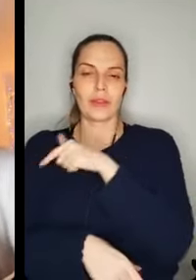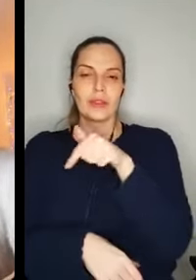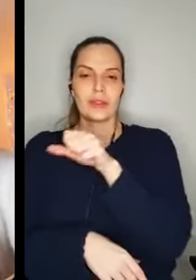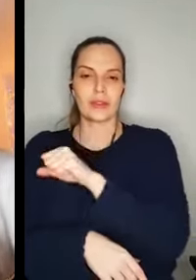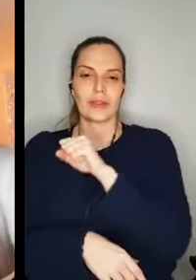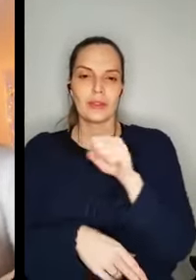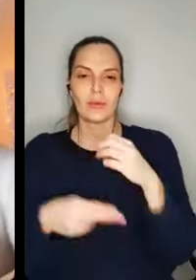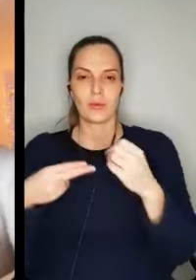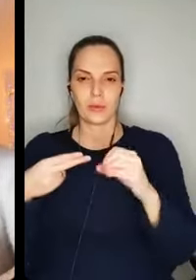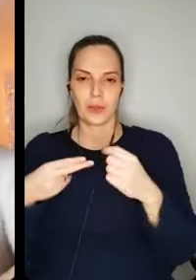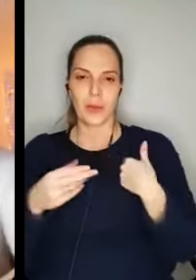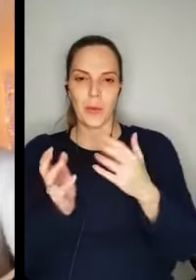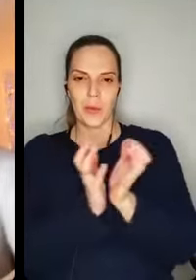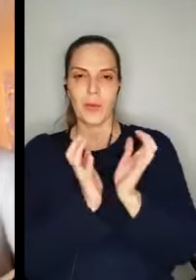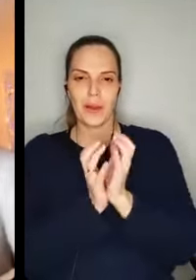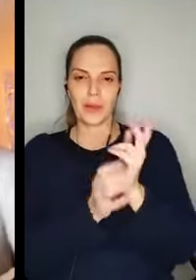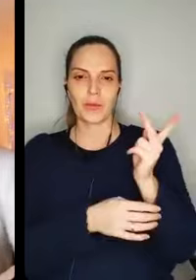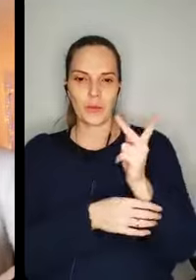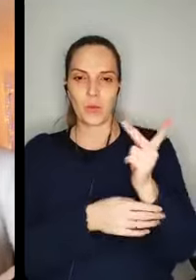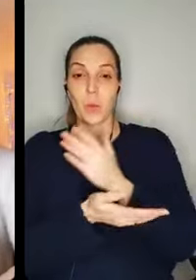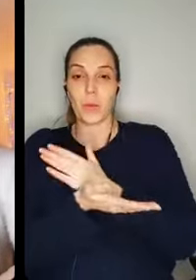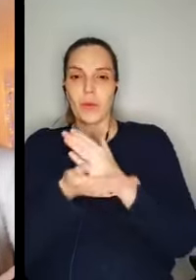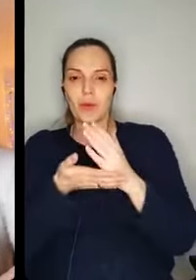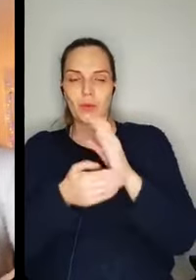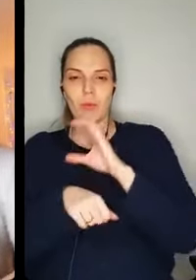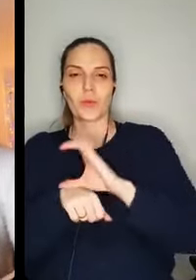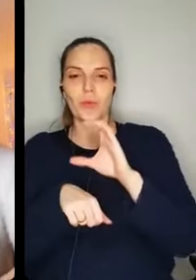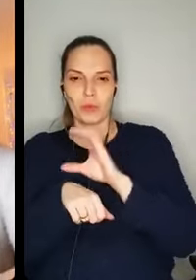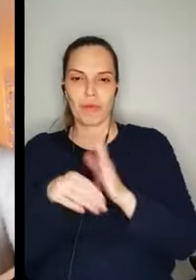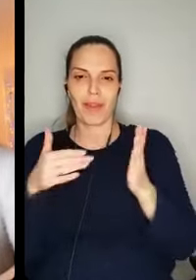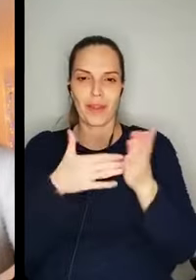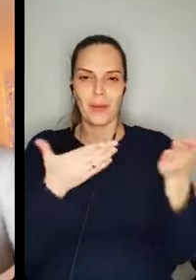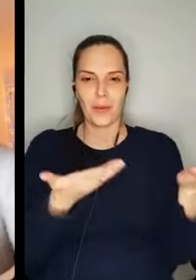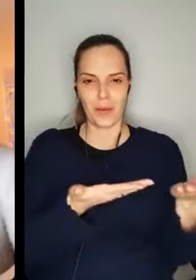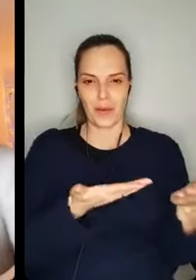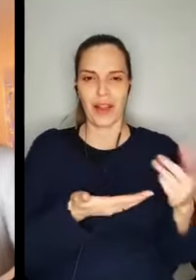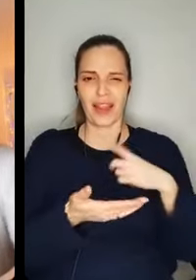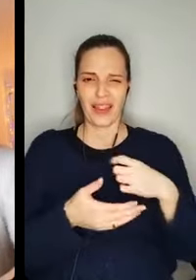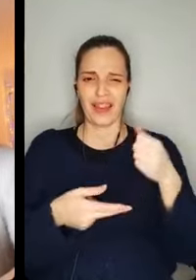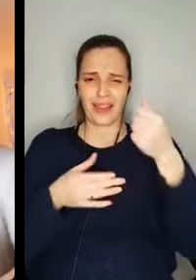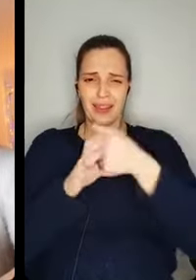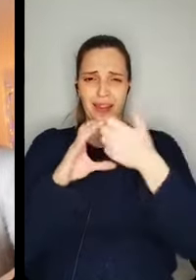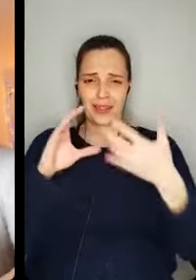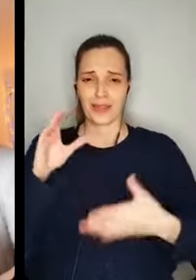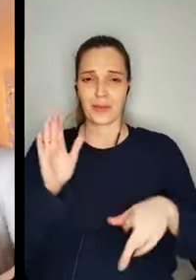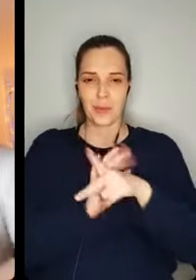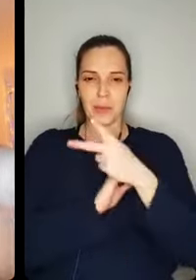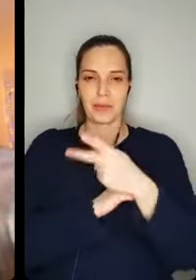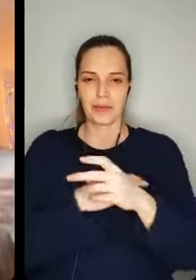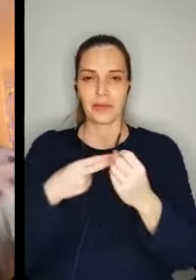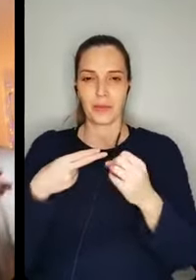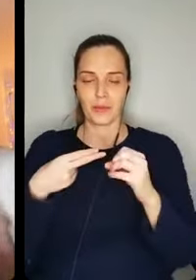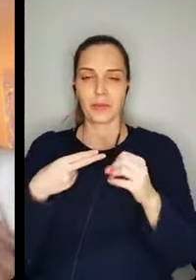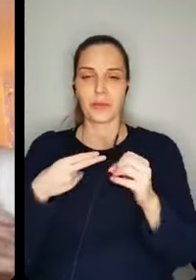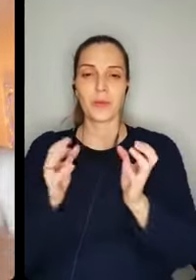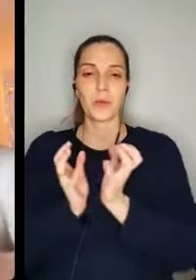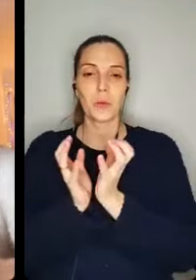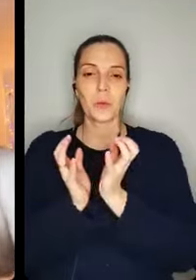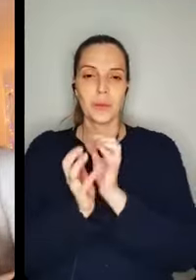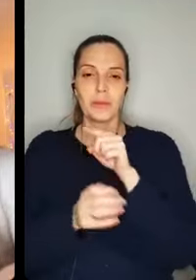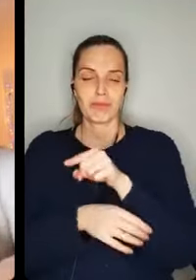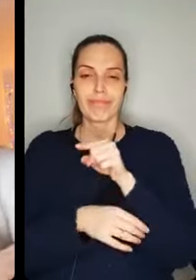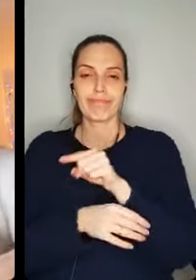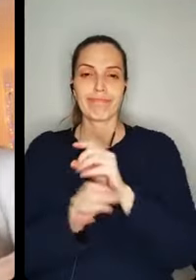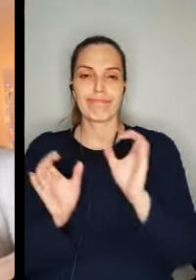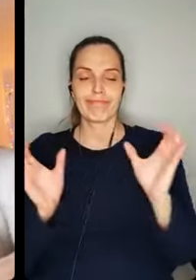psicologia da UFSPA, sou colega dos guris desde o início do curso. A UFSPA tem essa característica, né? As turmas estão fechadas, então a gente segue com a